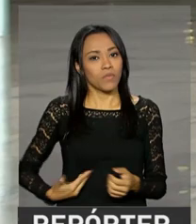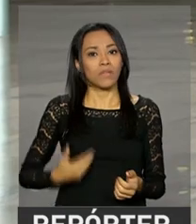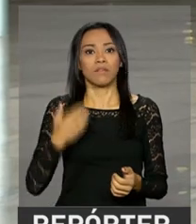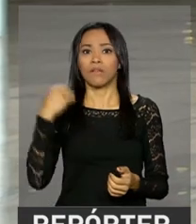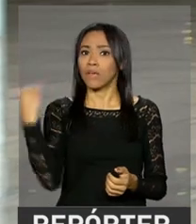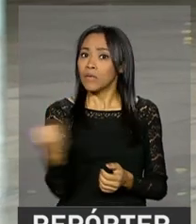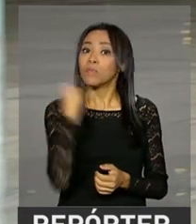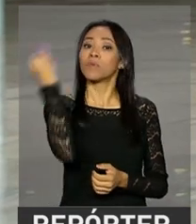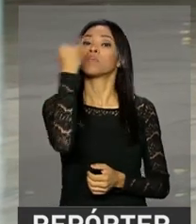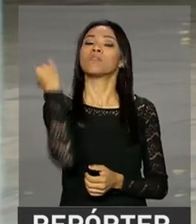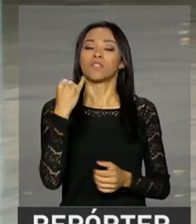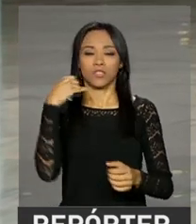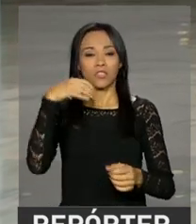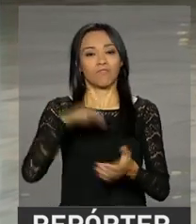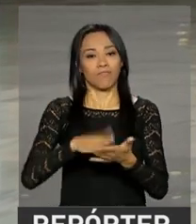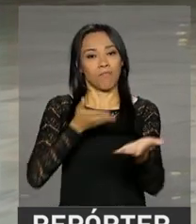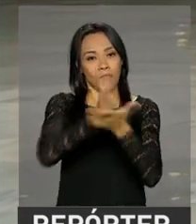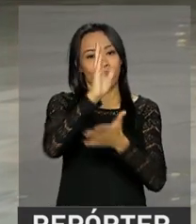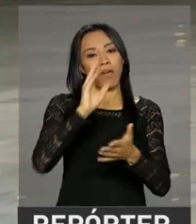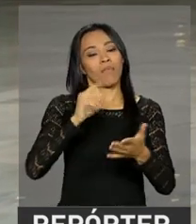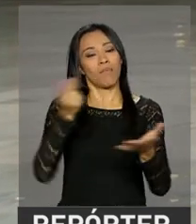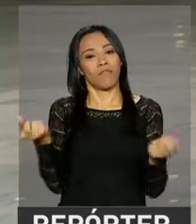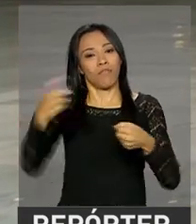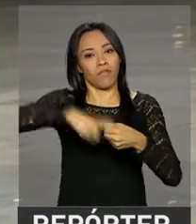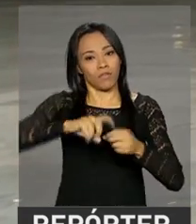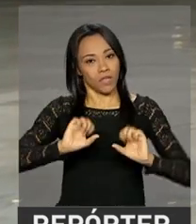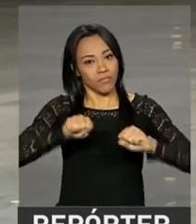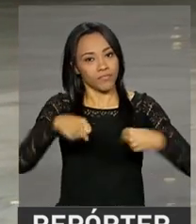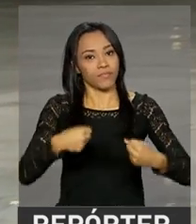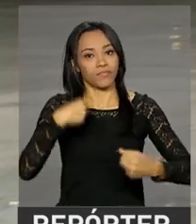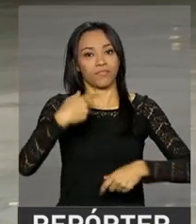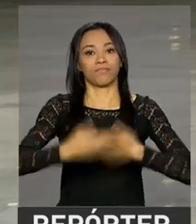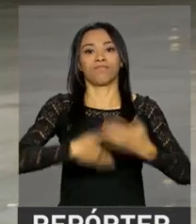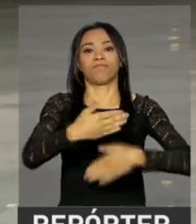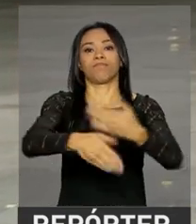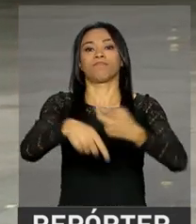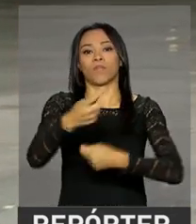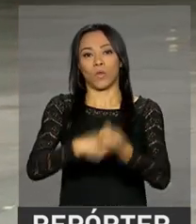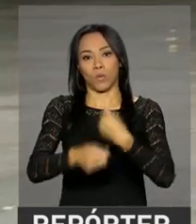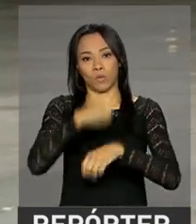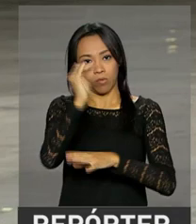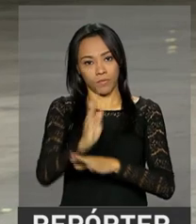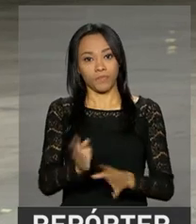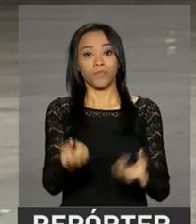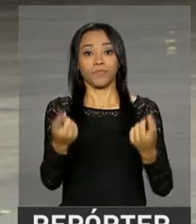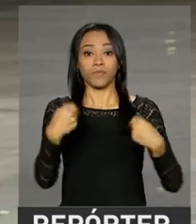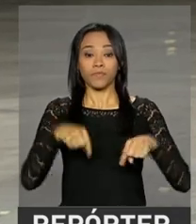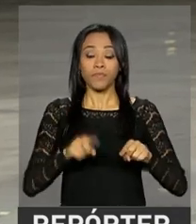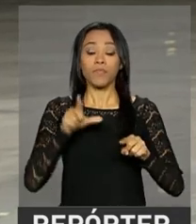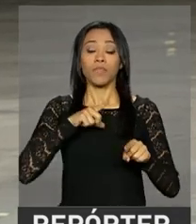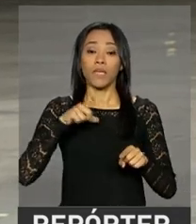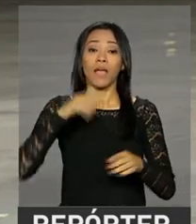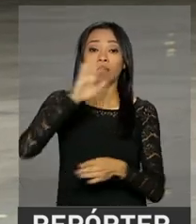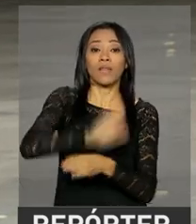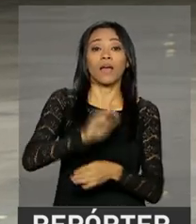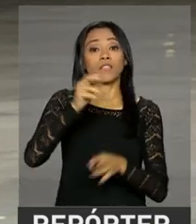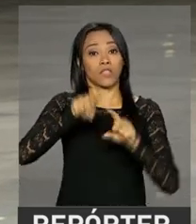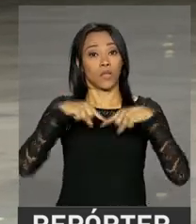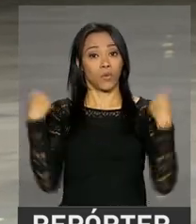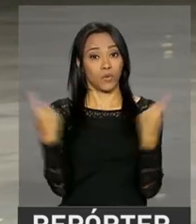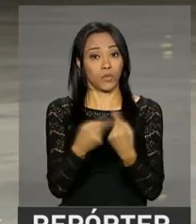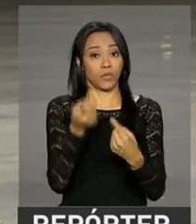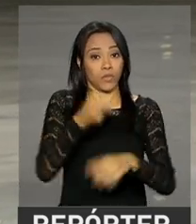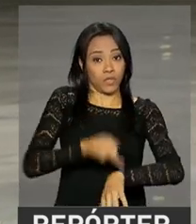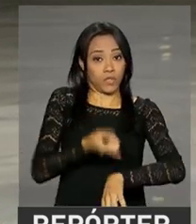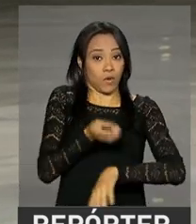paraa retomada da economia brasileira e aqui no Palácio do Planalto o presidente Michel Temer tem reuniões previstas à tarde às 4